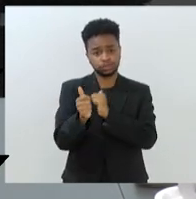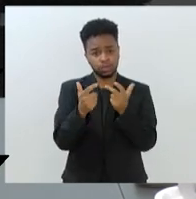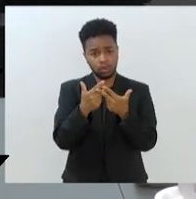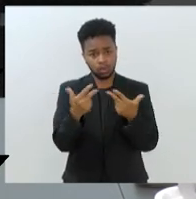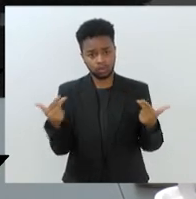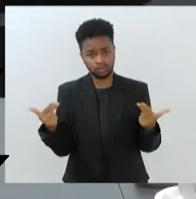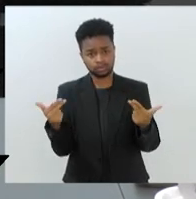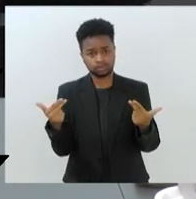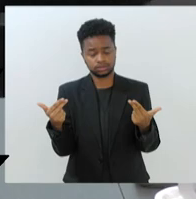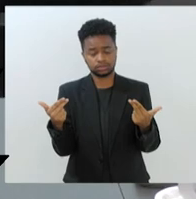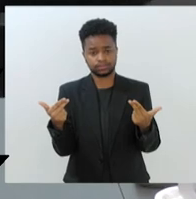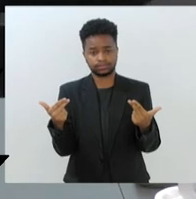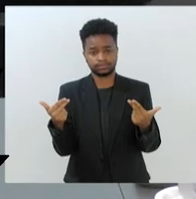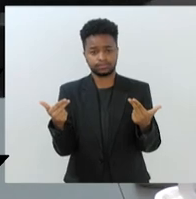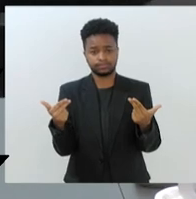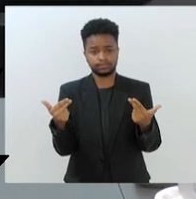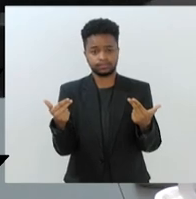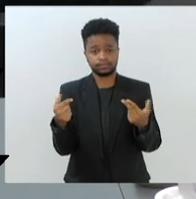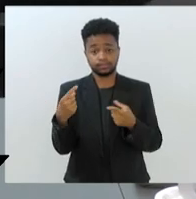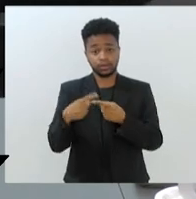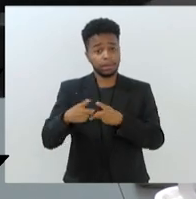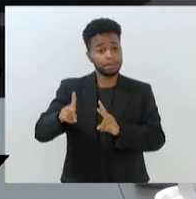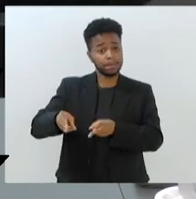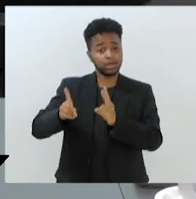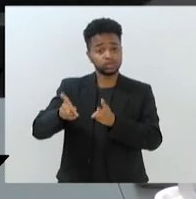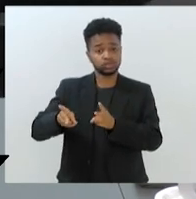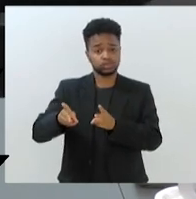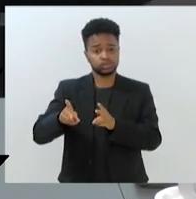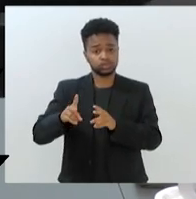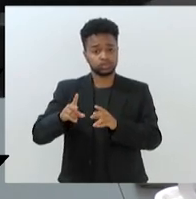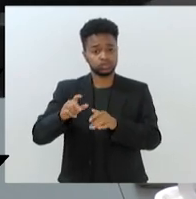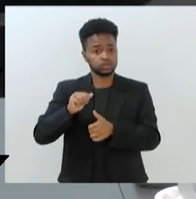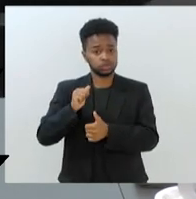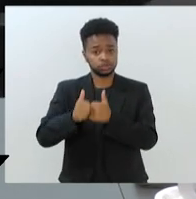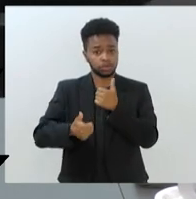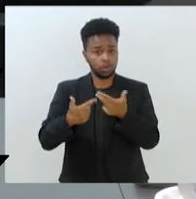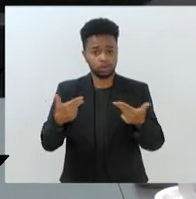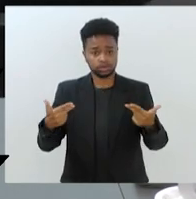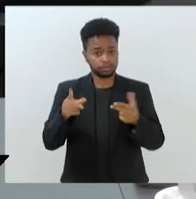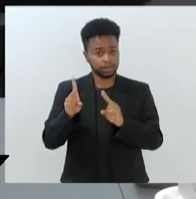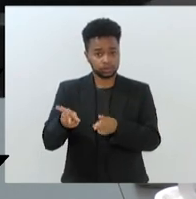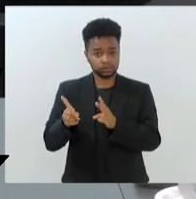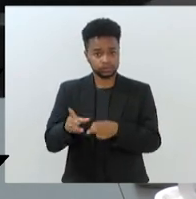esportiva... O esporte é o mesmo. Se muda...